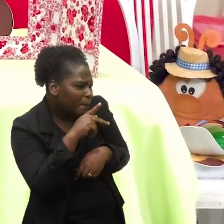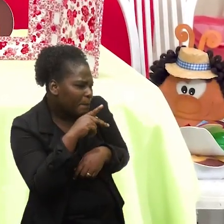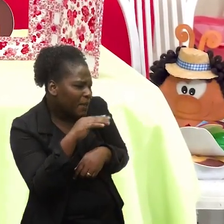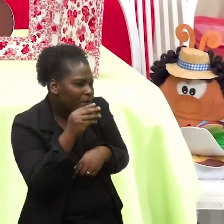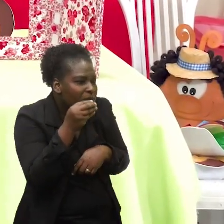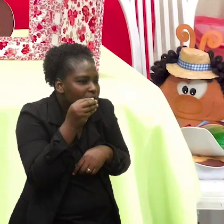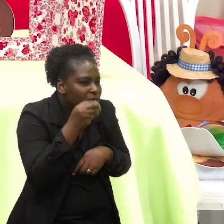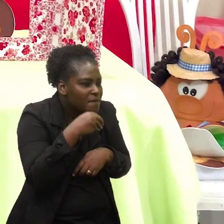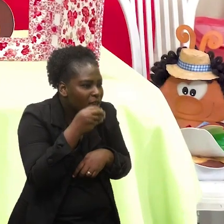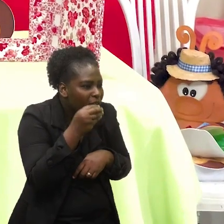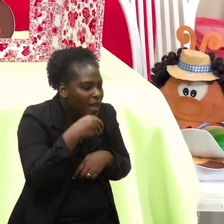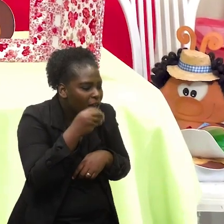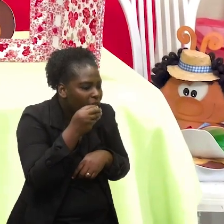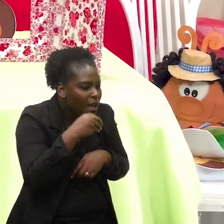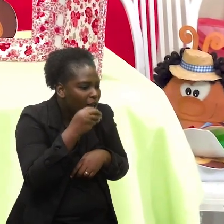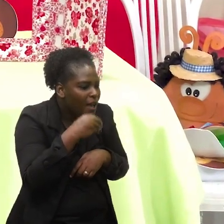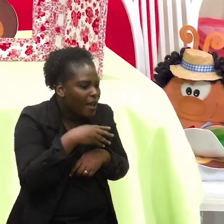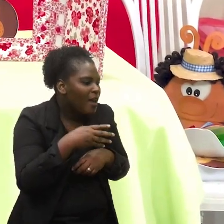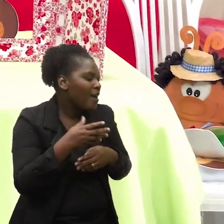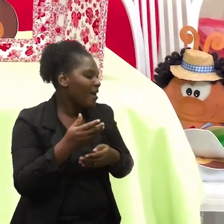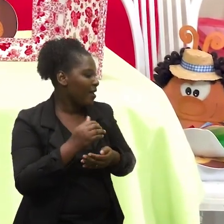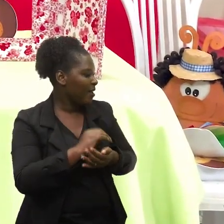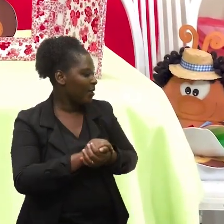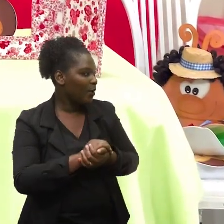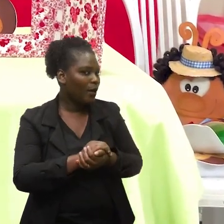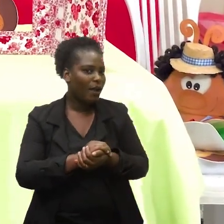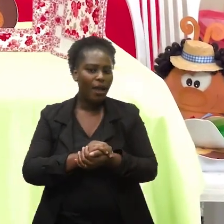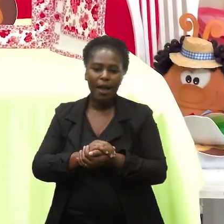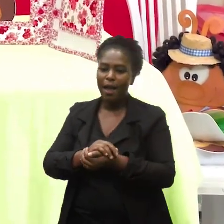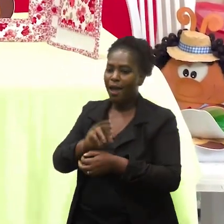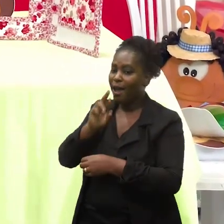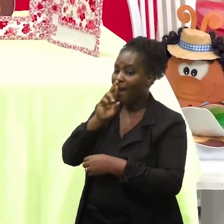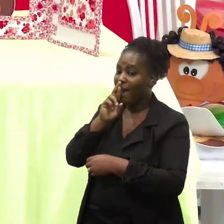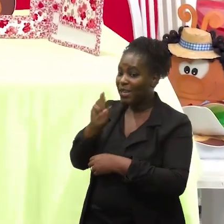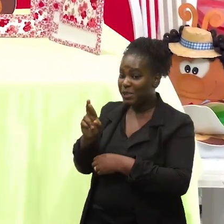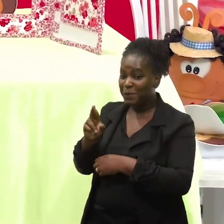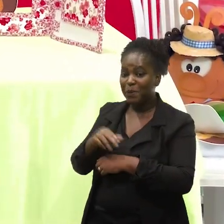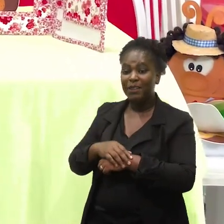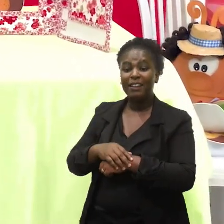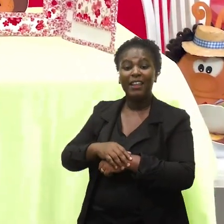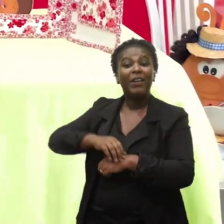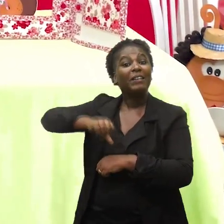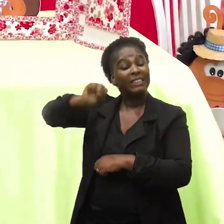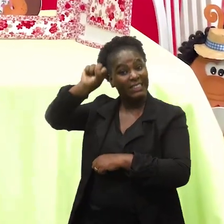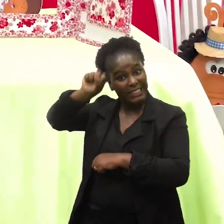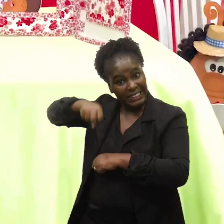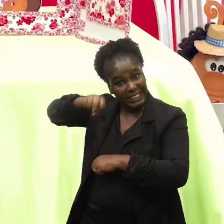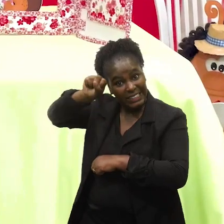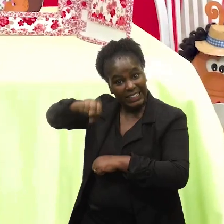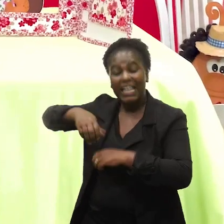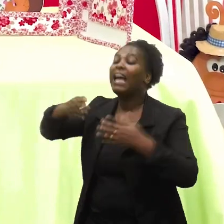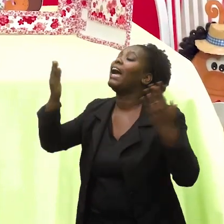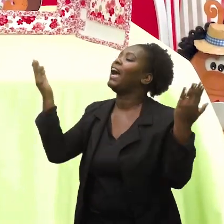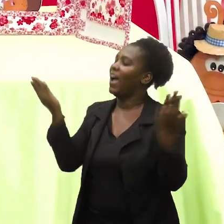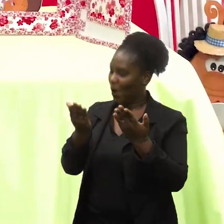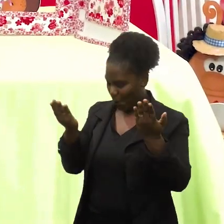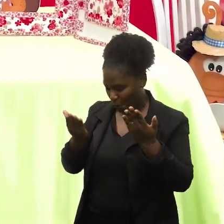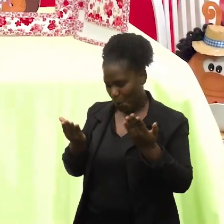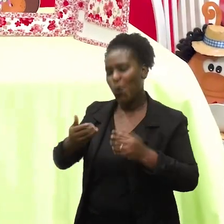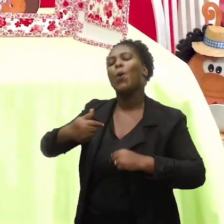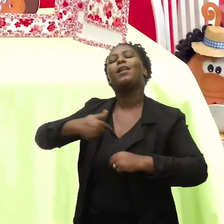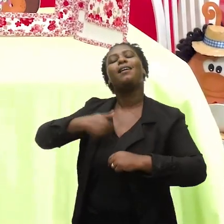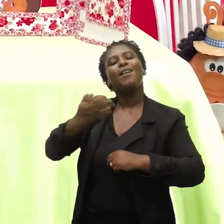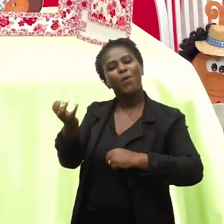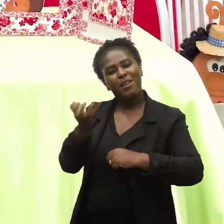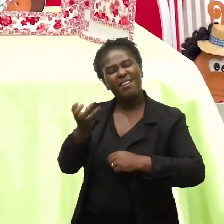ui. Aí ela disse: sim, agora sim. Pronto, já